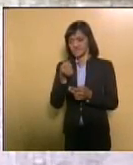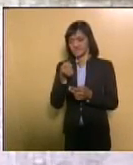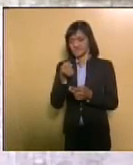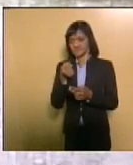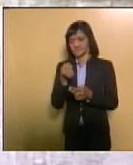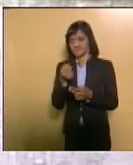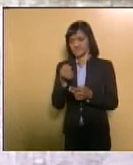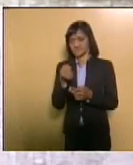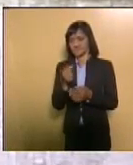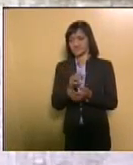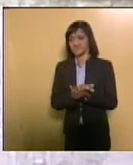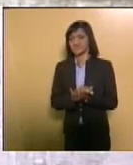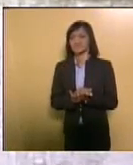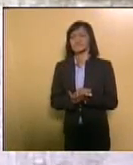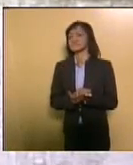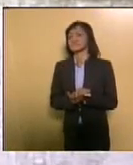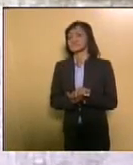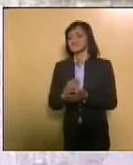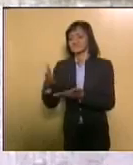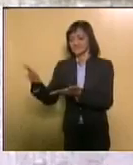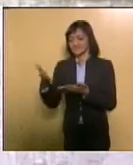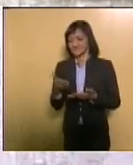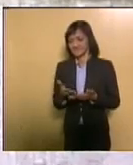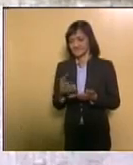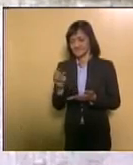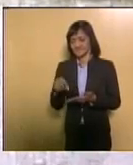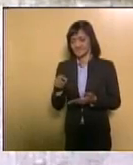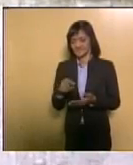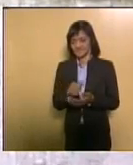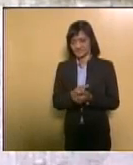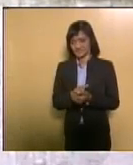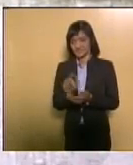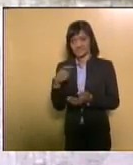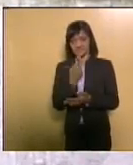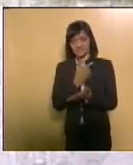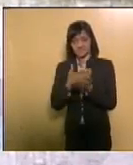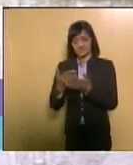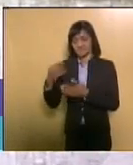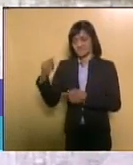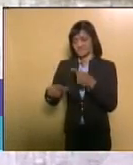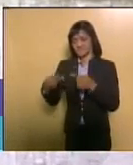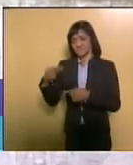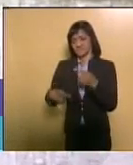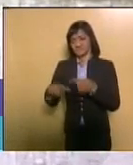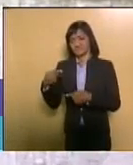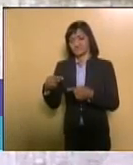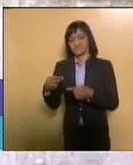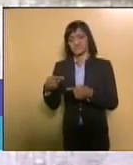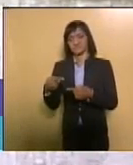afastar só um pouquinho os nossos convidados aqui e vamos começar o debate